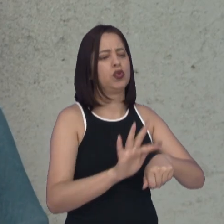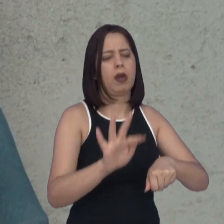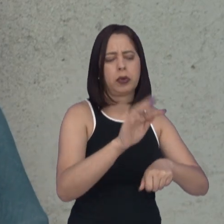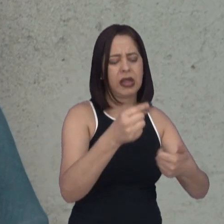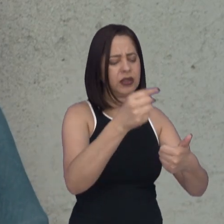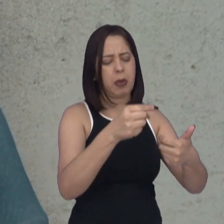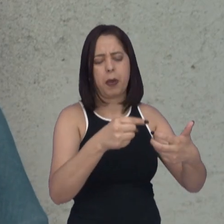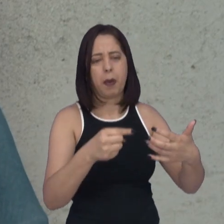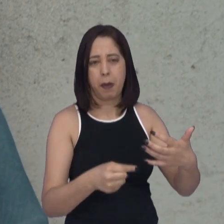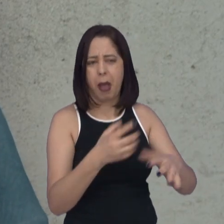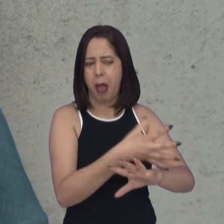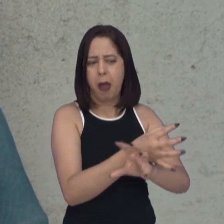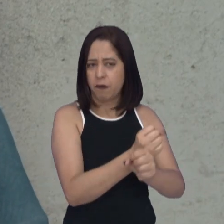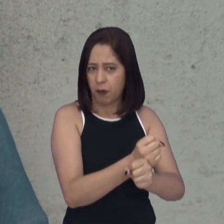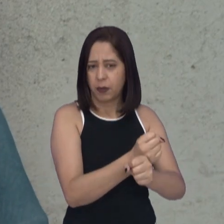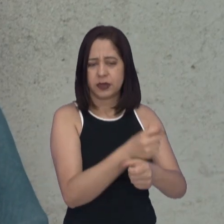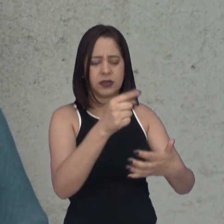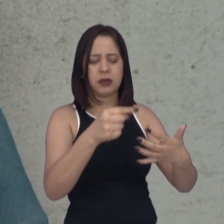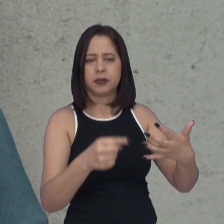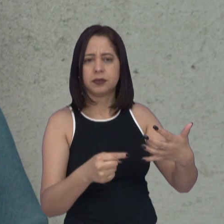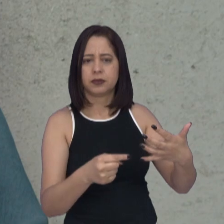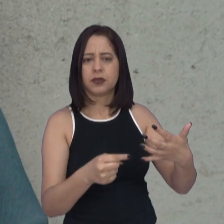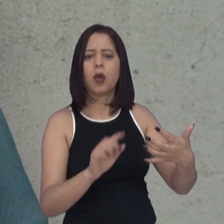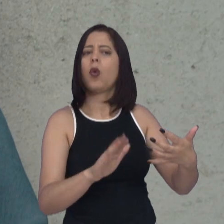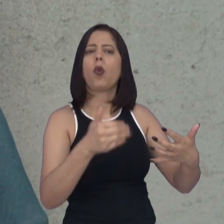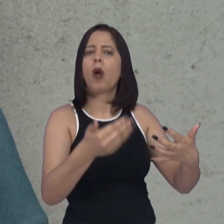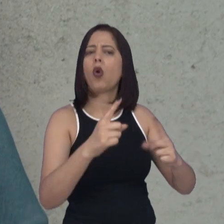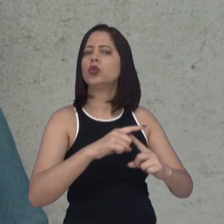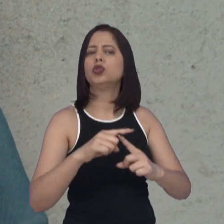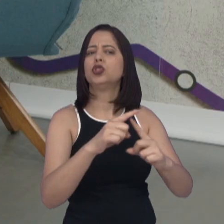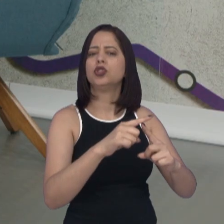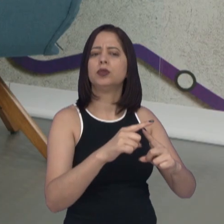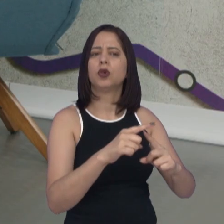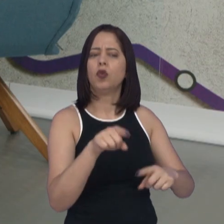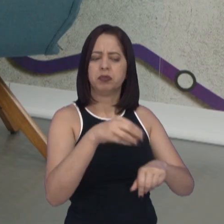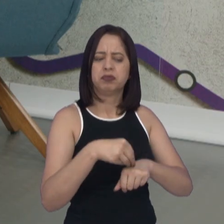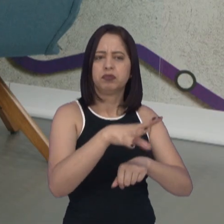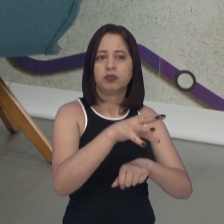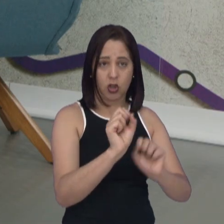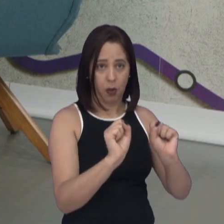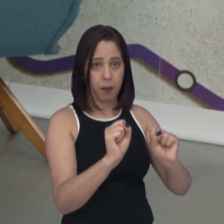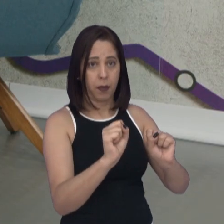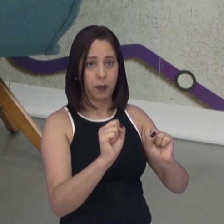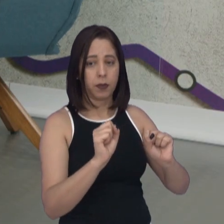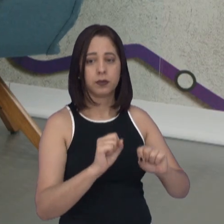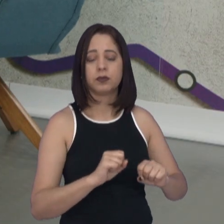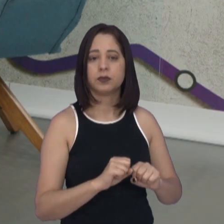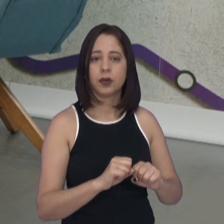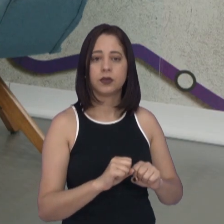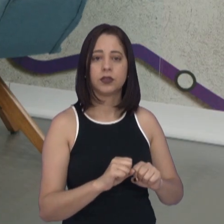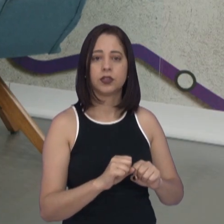especializações, formações nessa área, né? Quais são que você recomendaria hoje em dia? Consultora de sustentabilidade é